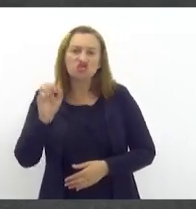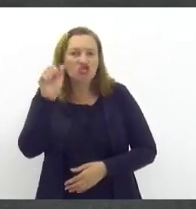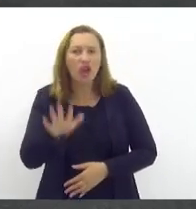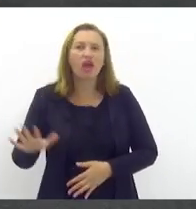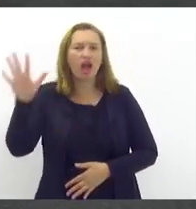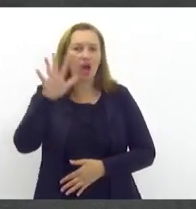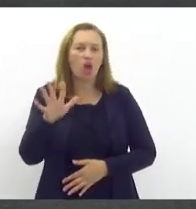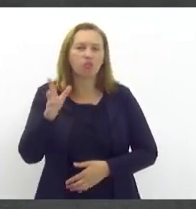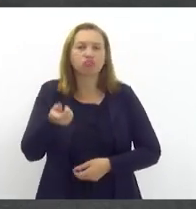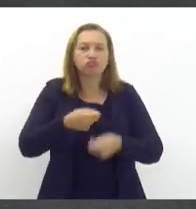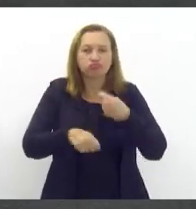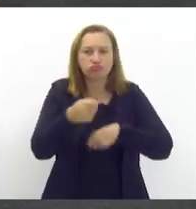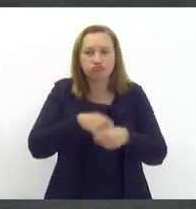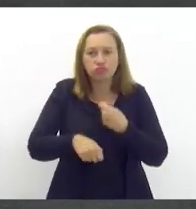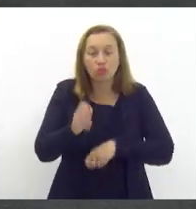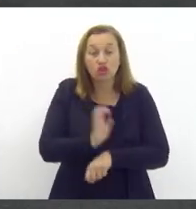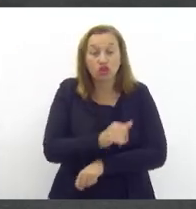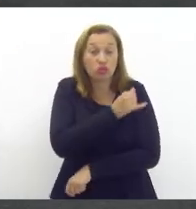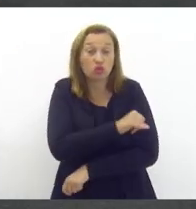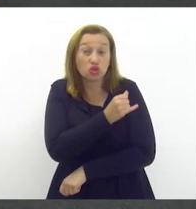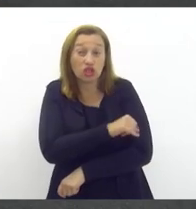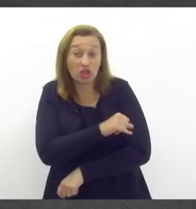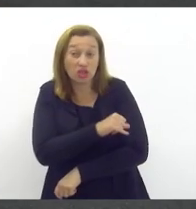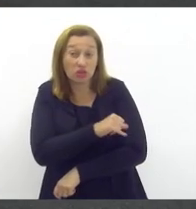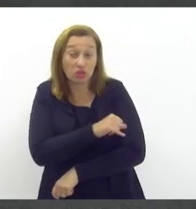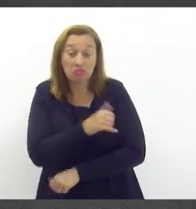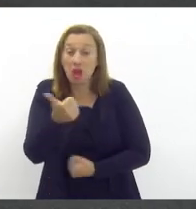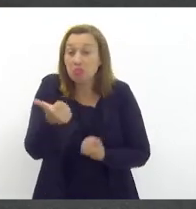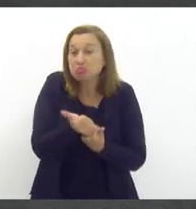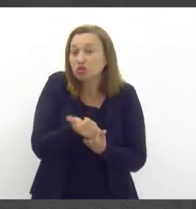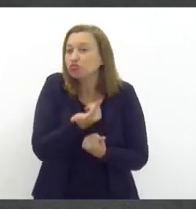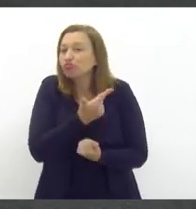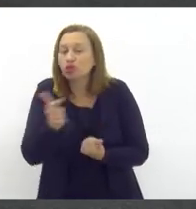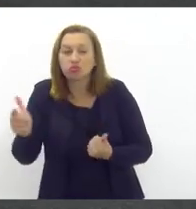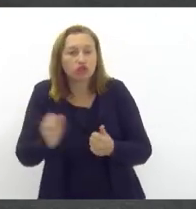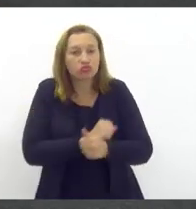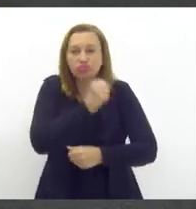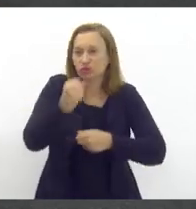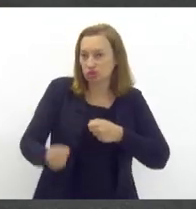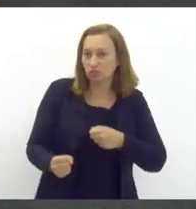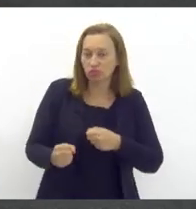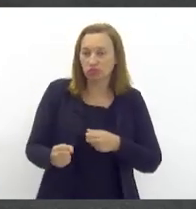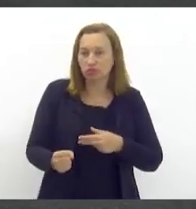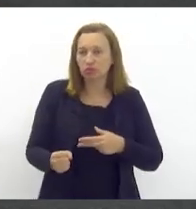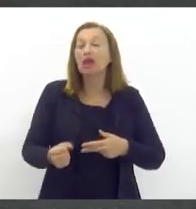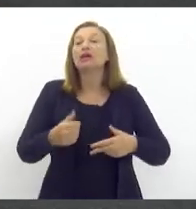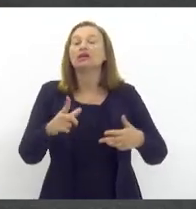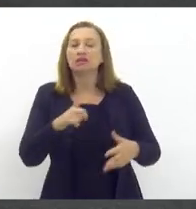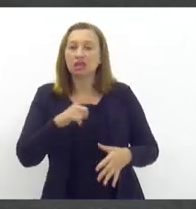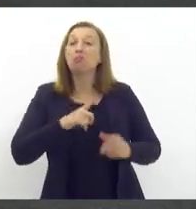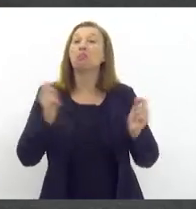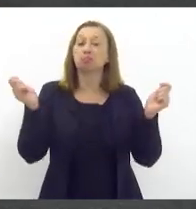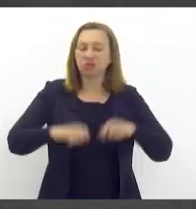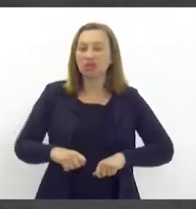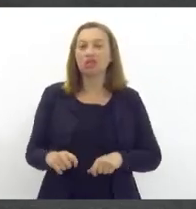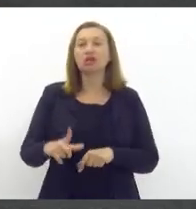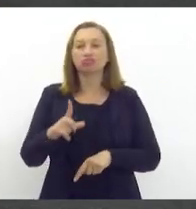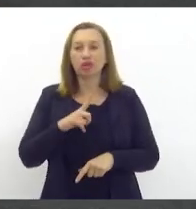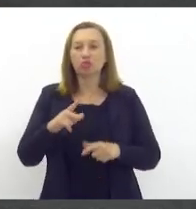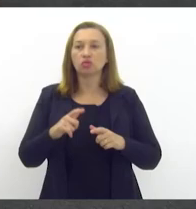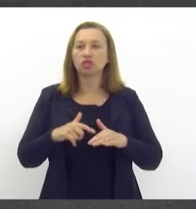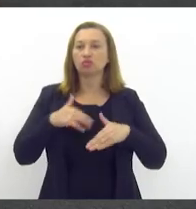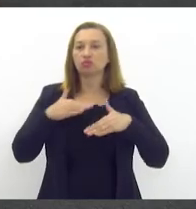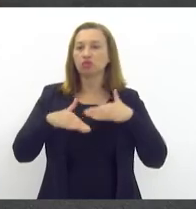atividade econômica que no Estado do Rio de Janeiro atualmente não conta com nenhum apoio do poder público, que tem grande potencial, que